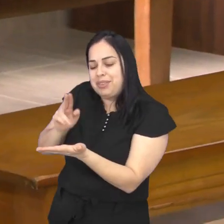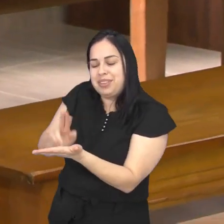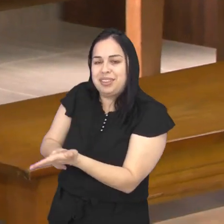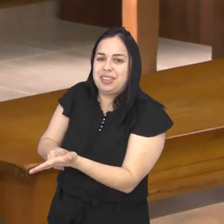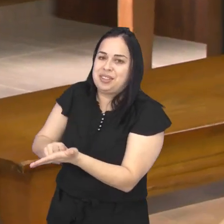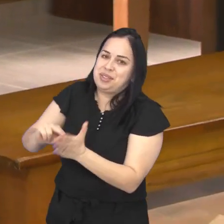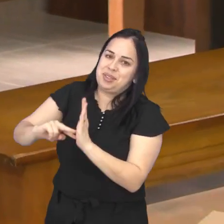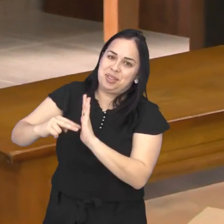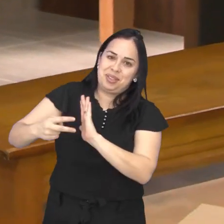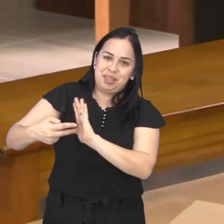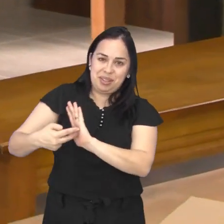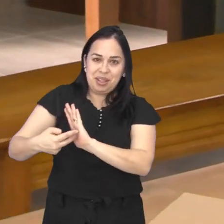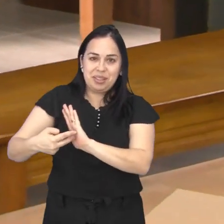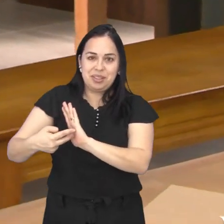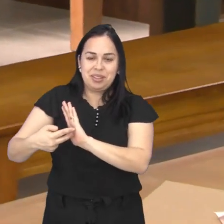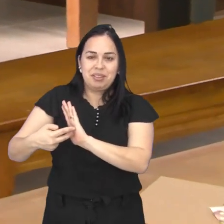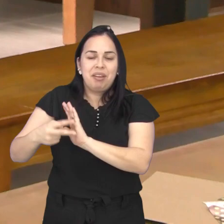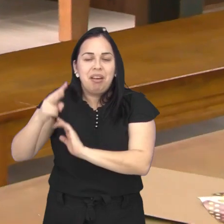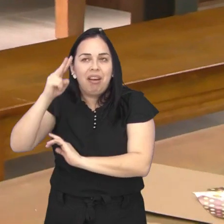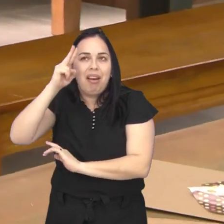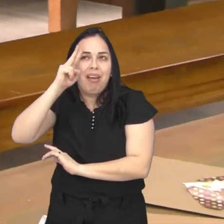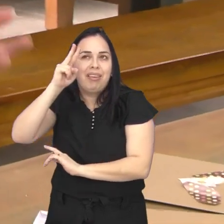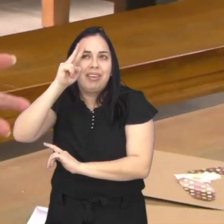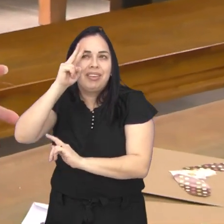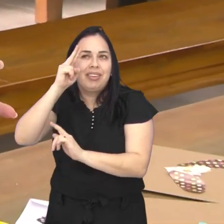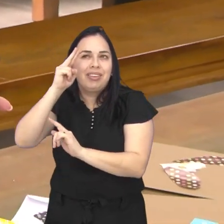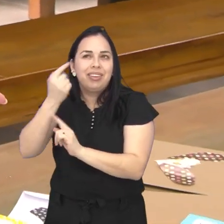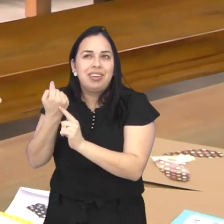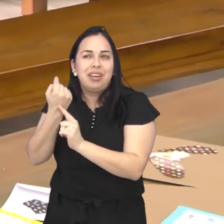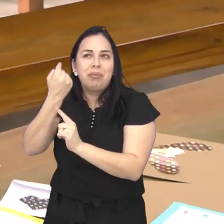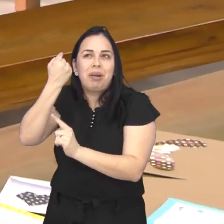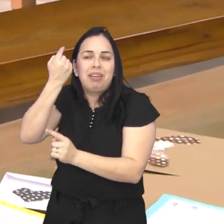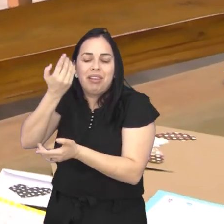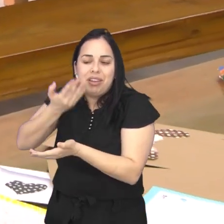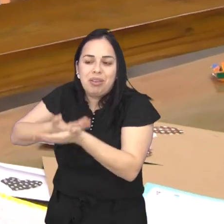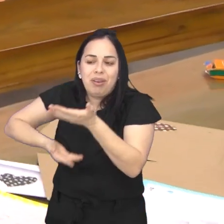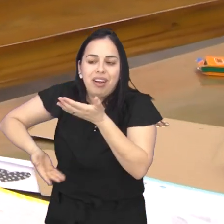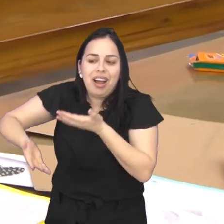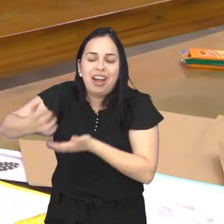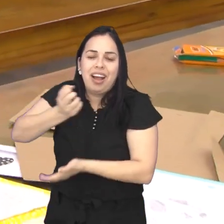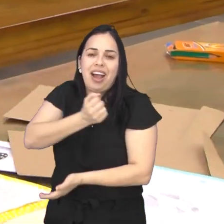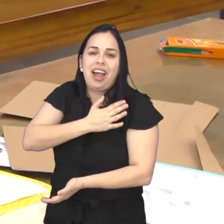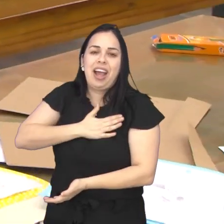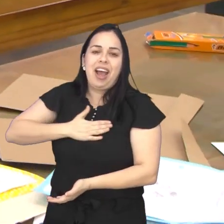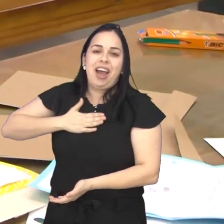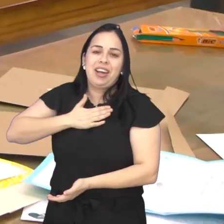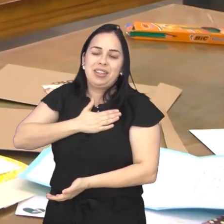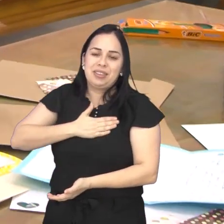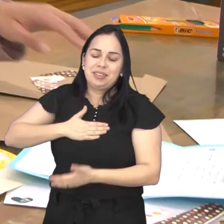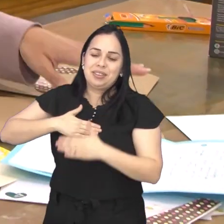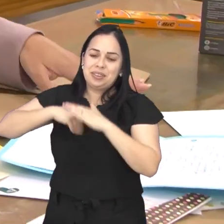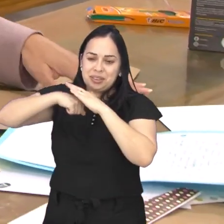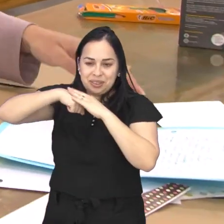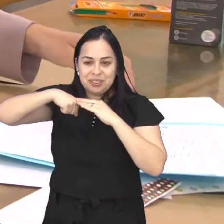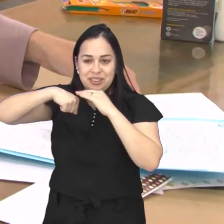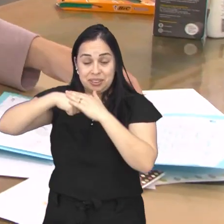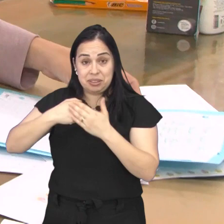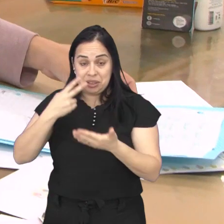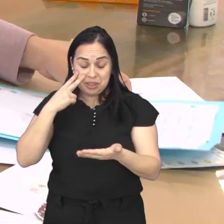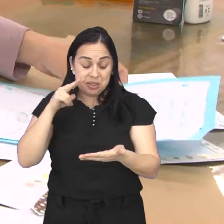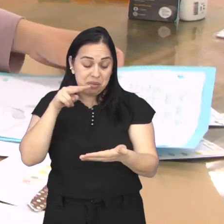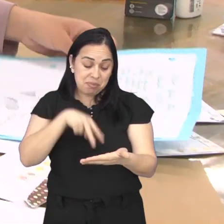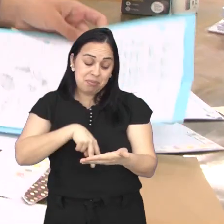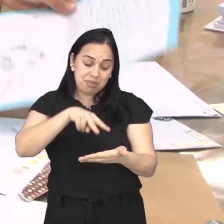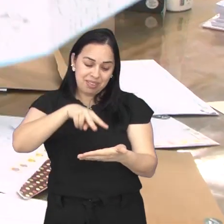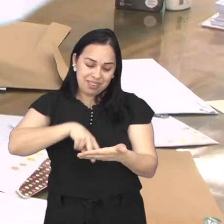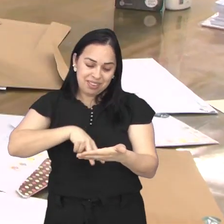exemplo, as cartas representam o resgate de uma troca de carinho. É dentro desses envelopes que